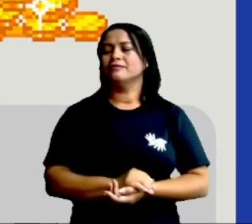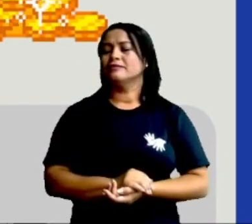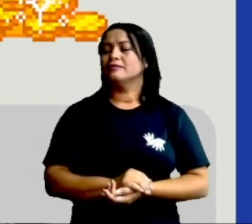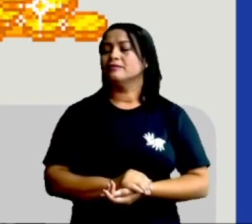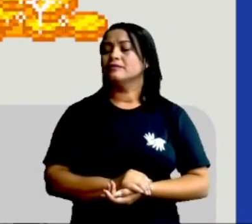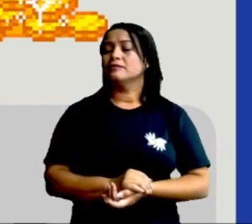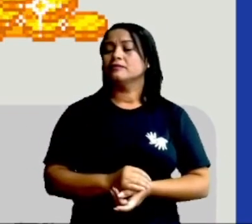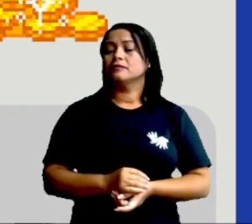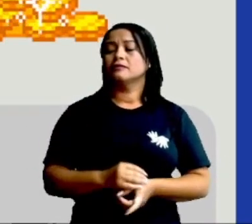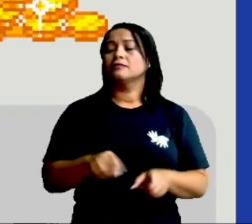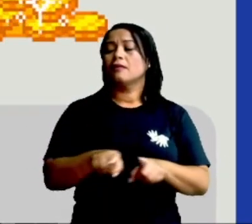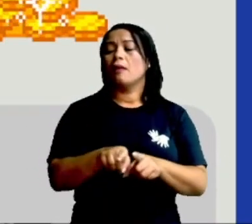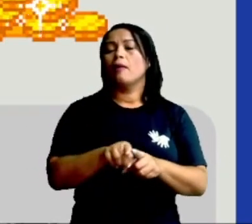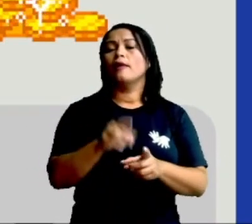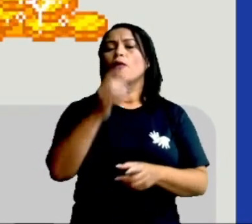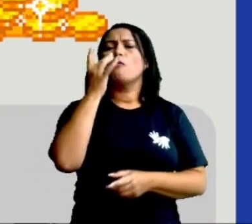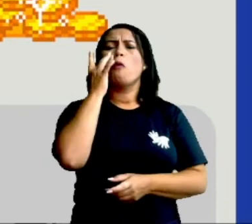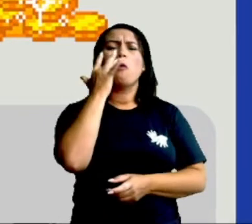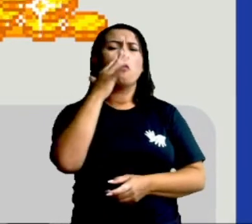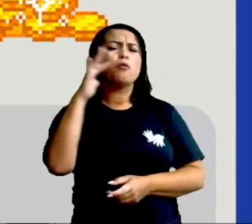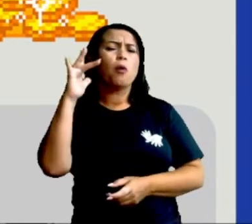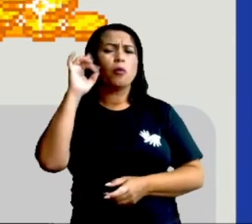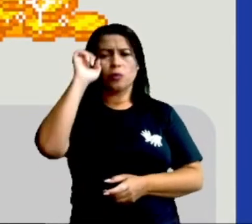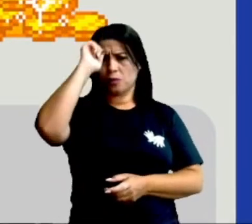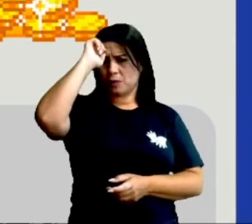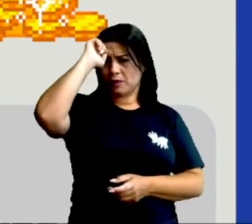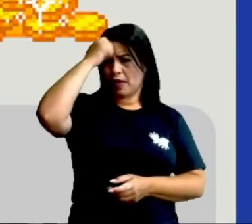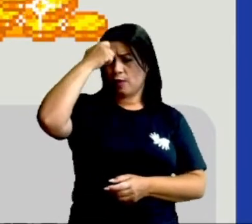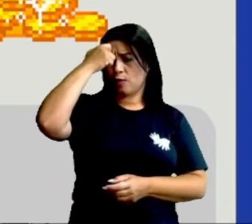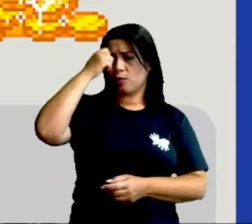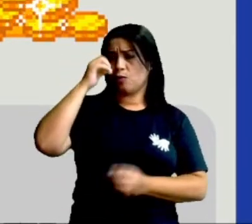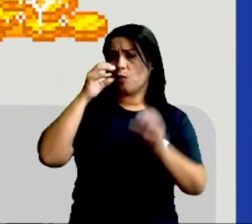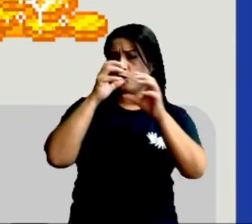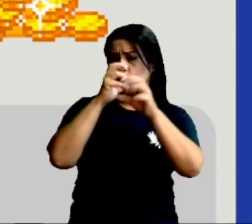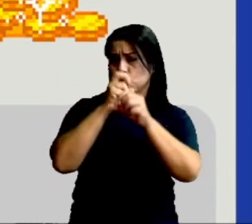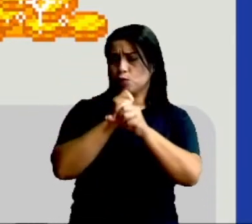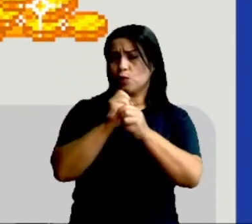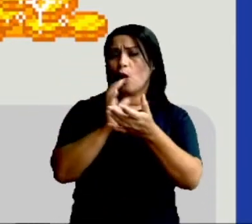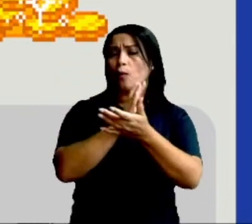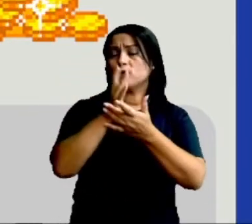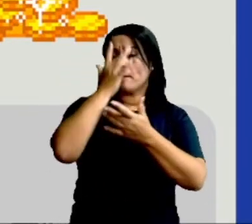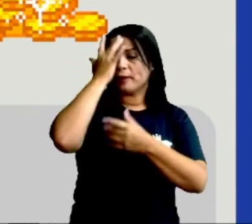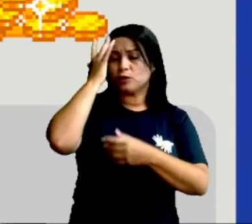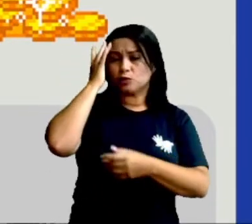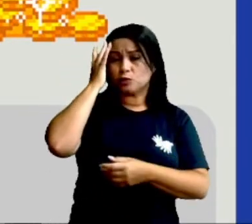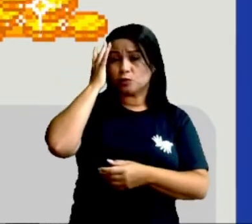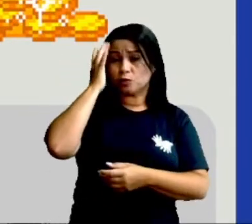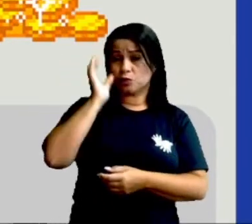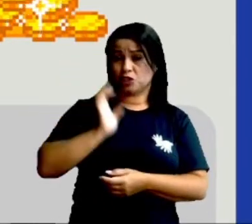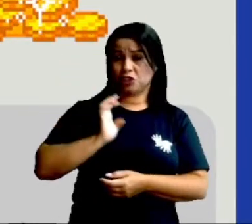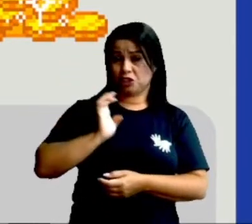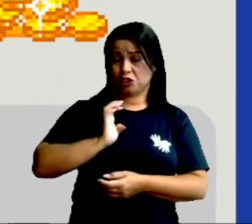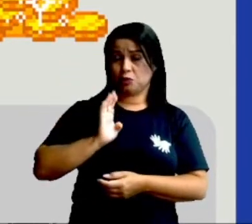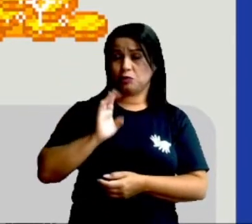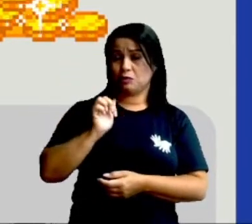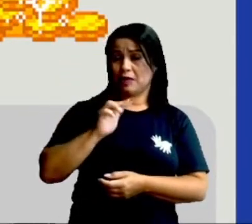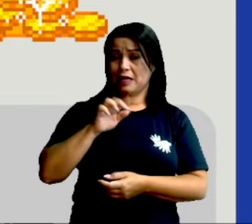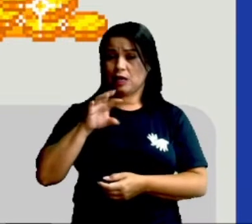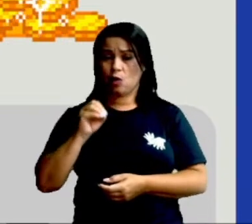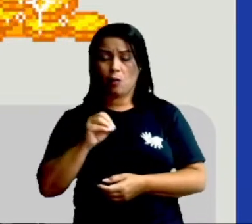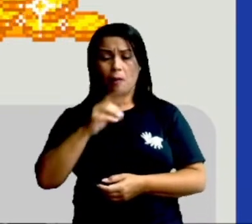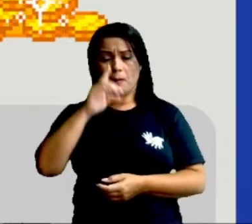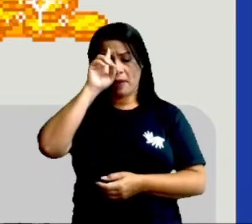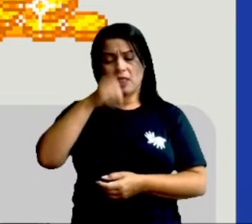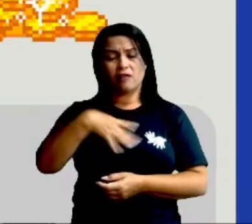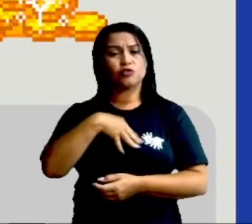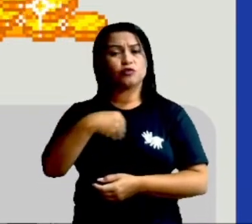O ouro negro. Muitos barões do café mandavam seus filhos para estudar na Europa e construíram